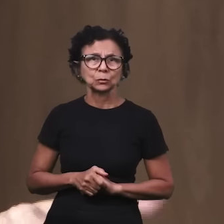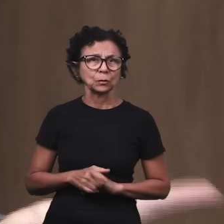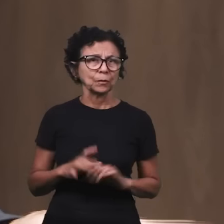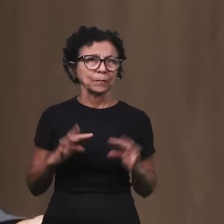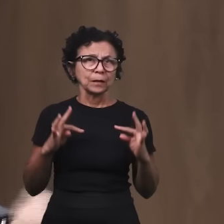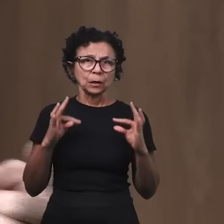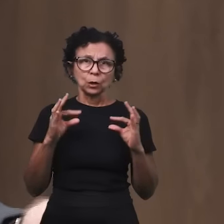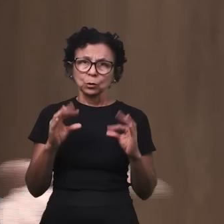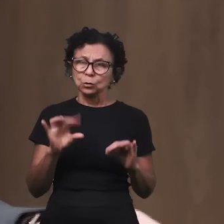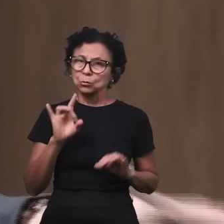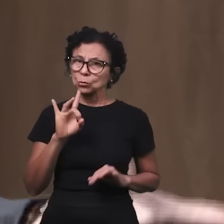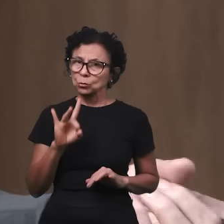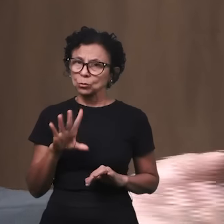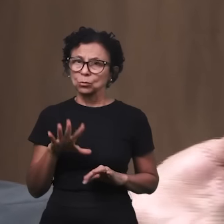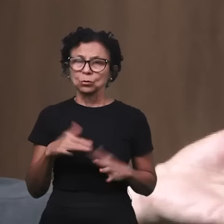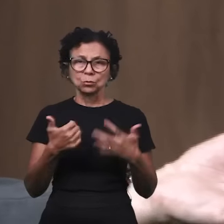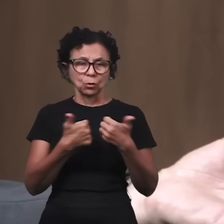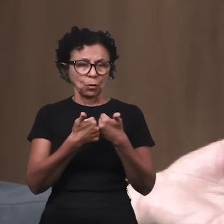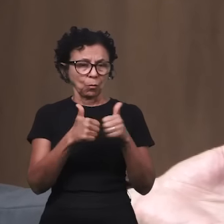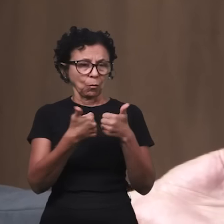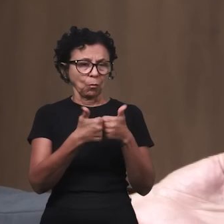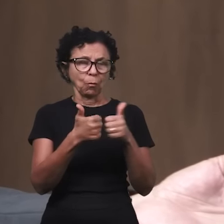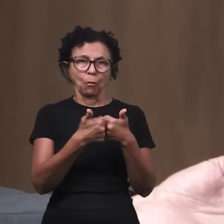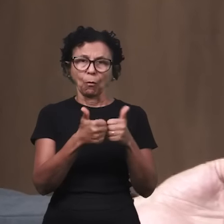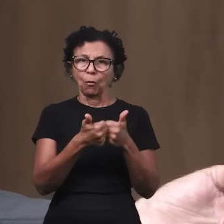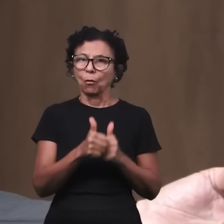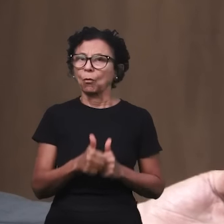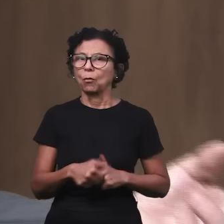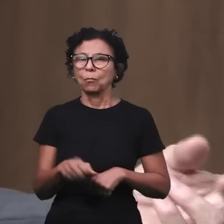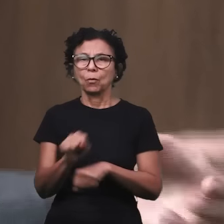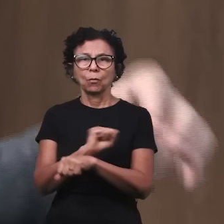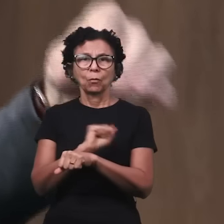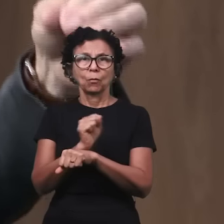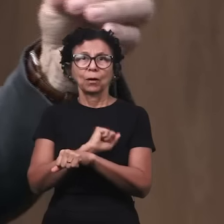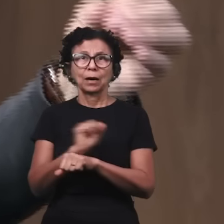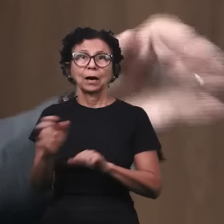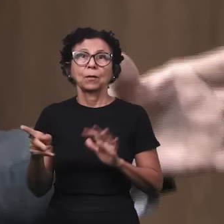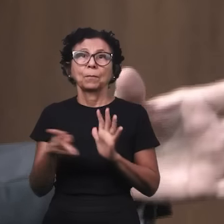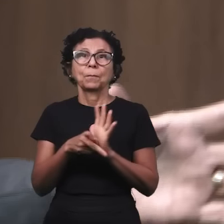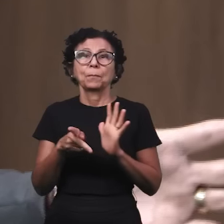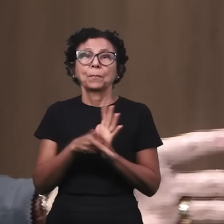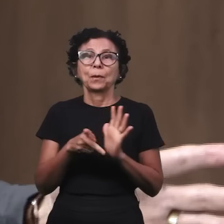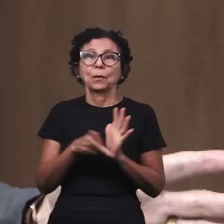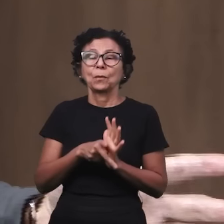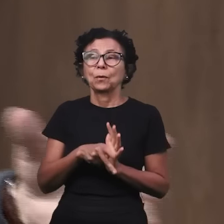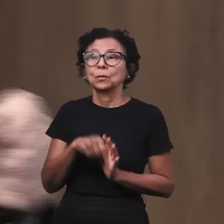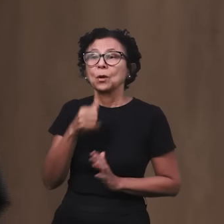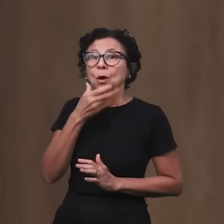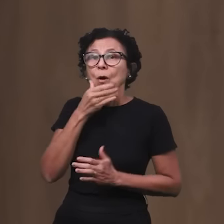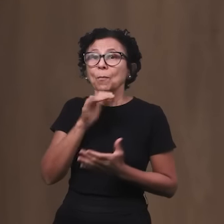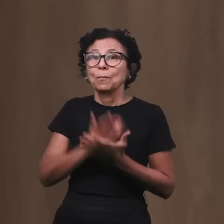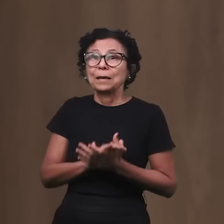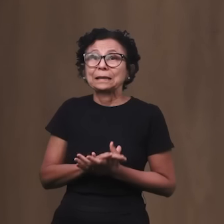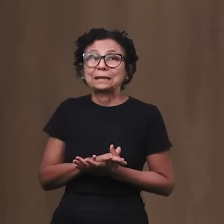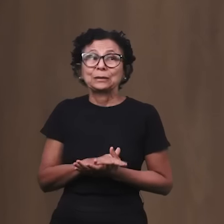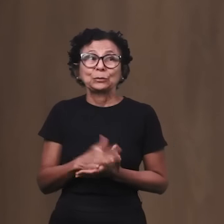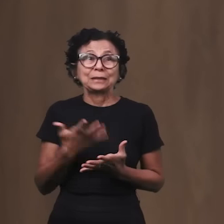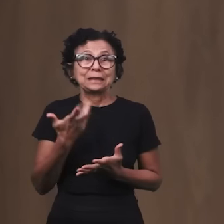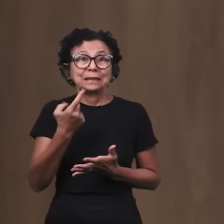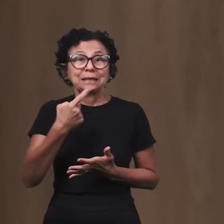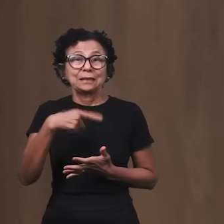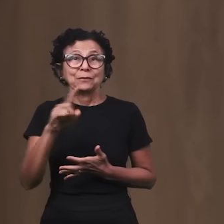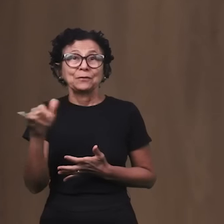percursos de ônibus ou de carro próprio, o marido doido para viajar para o exterior, mas a mulher